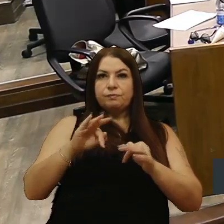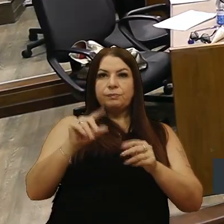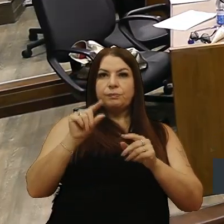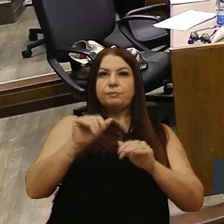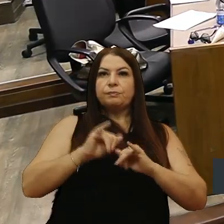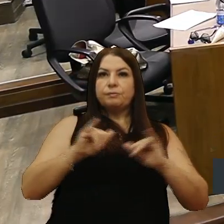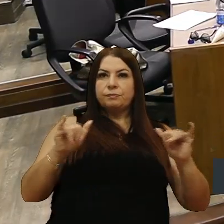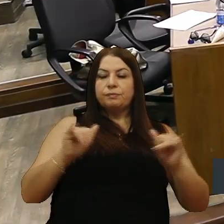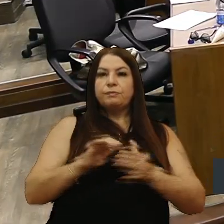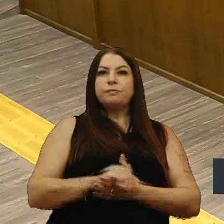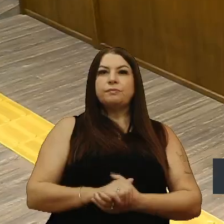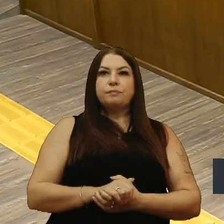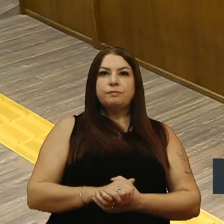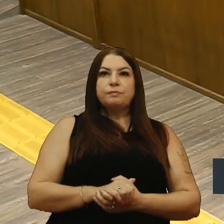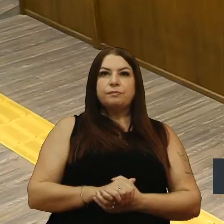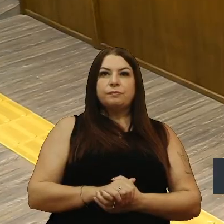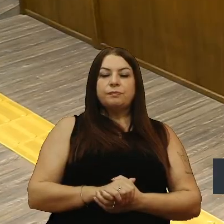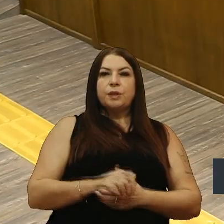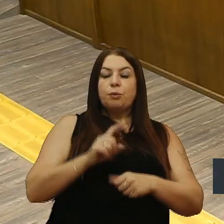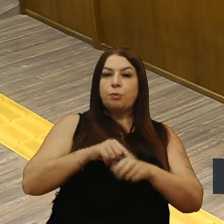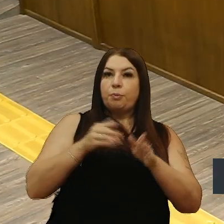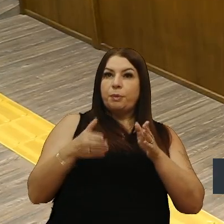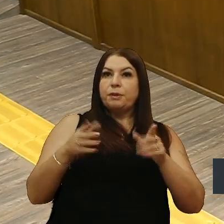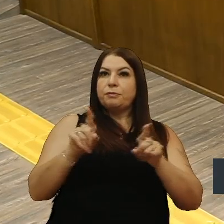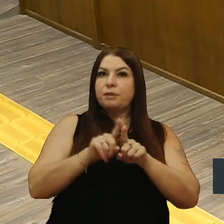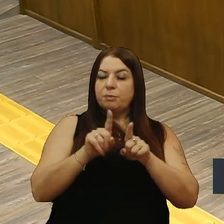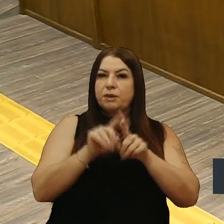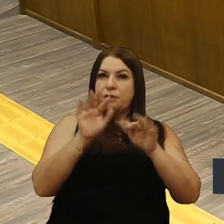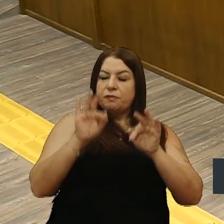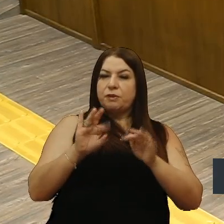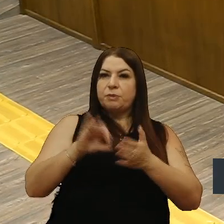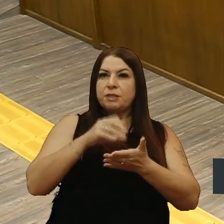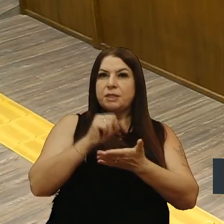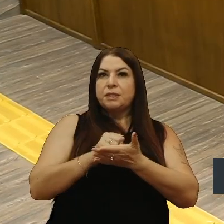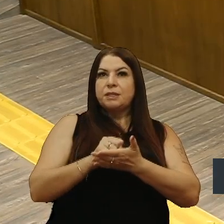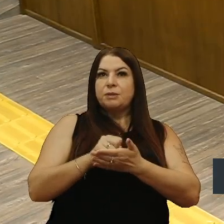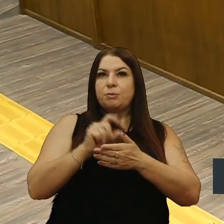pequenas comunicações, momento em que também se encerram as inscrições para o espaço do pequeno expediente.